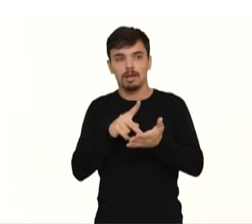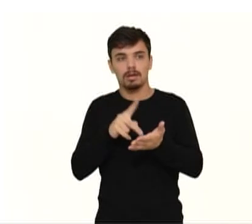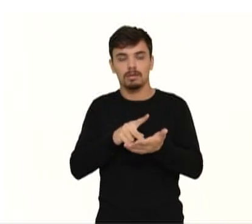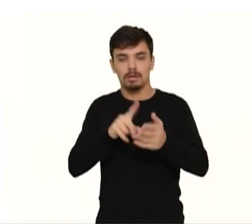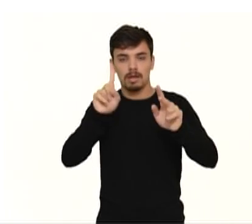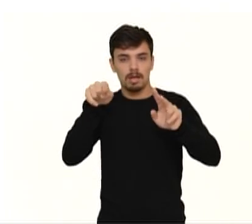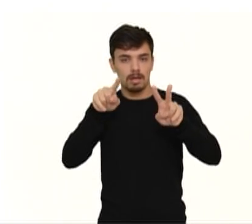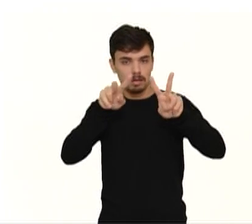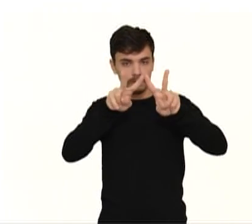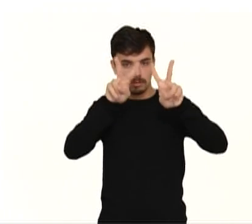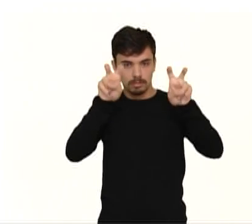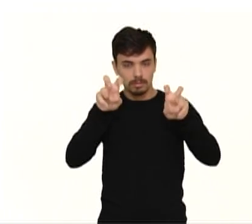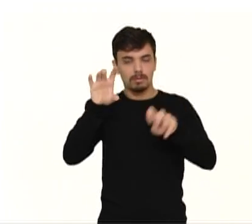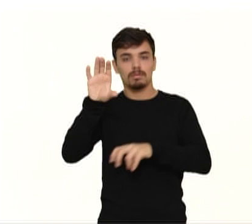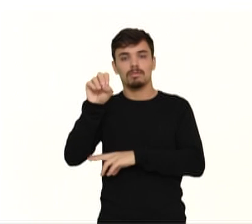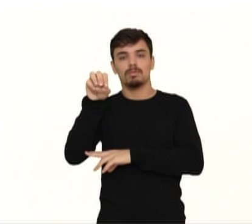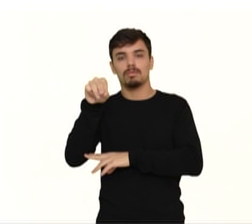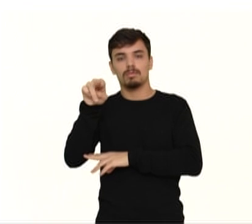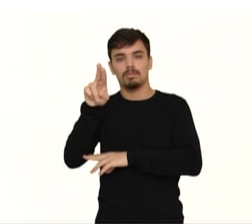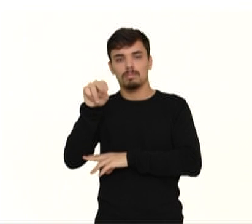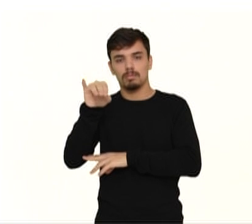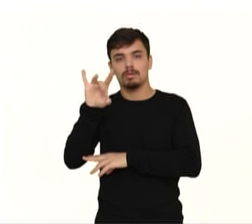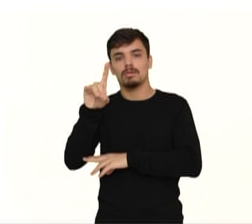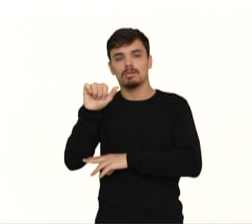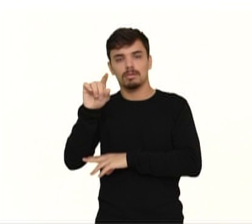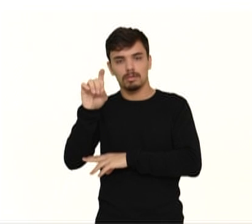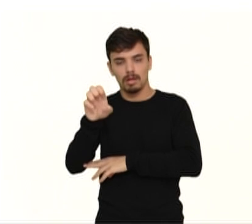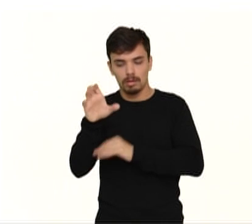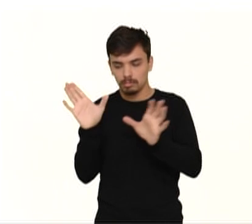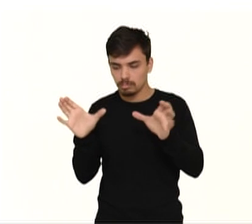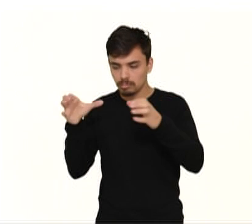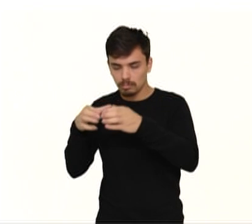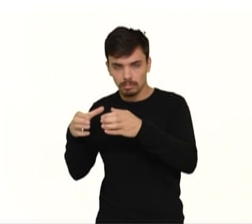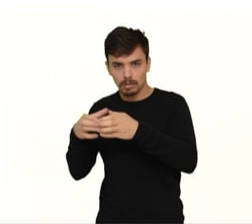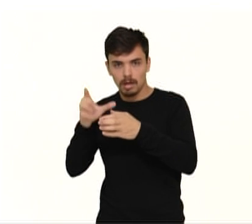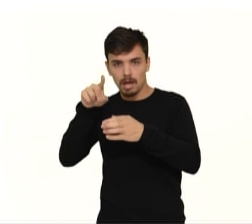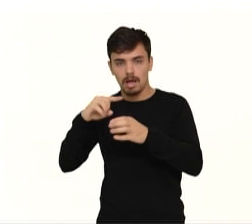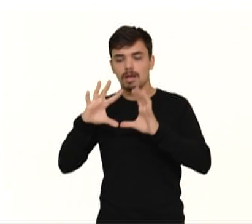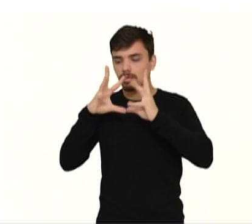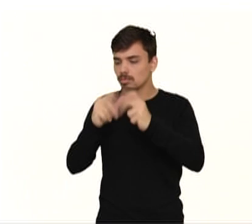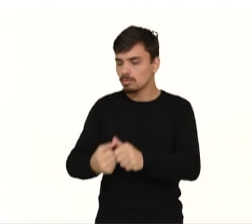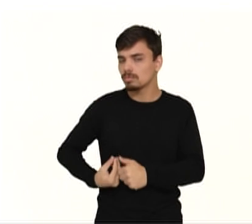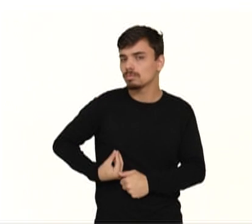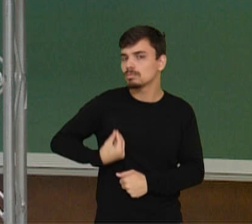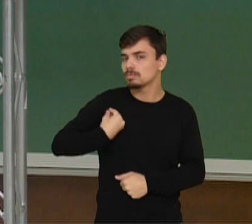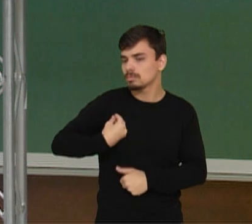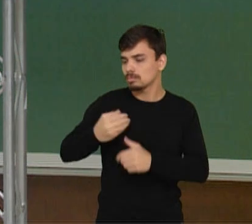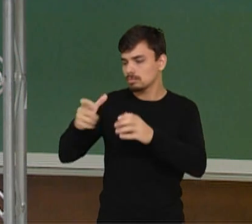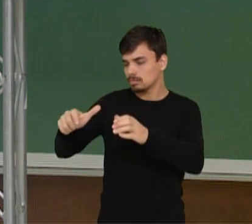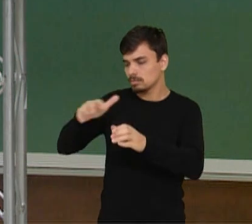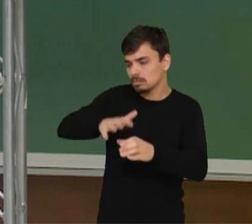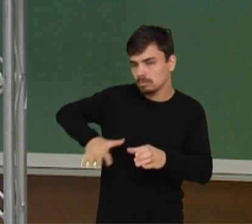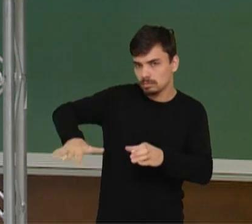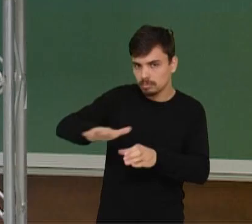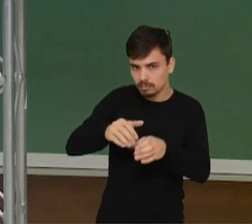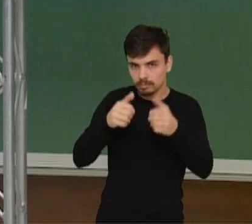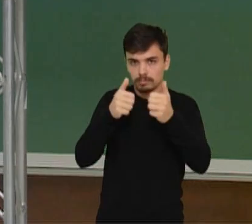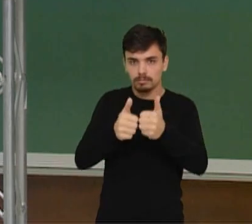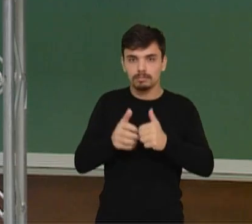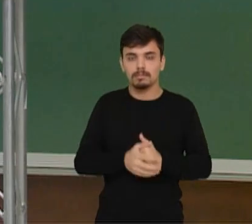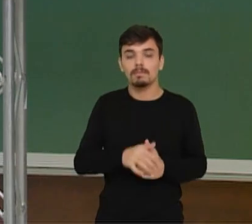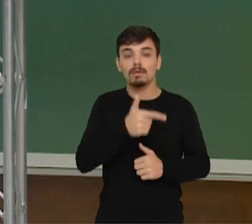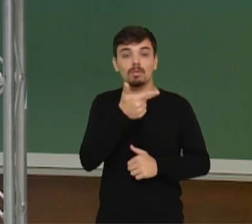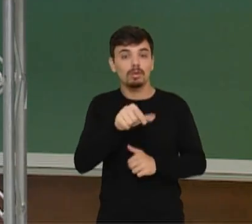uma comunidade. Então, a comunidade é formada por todos os fatores bióticos de uma região, ok? Mais um